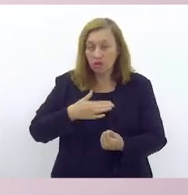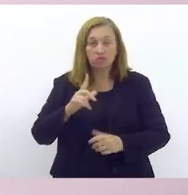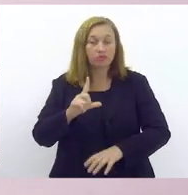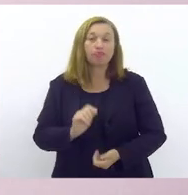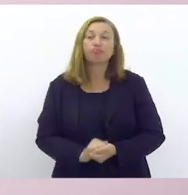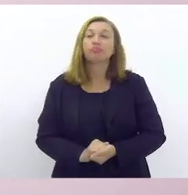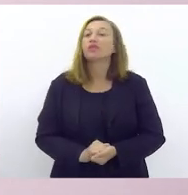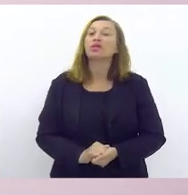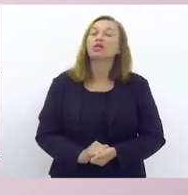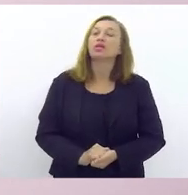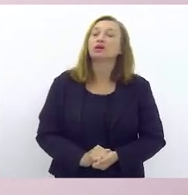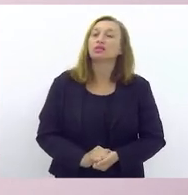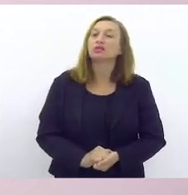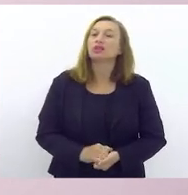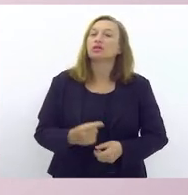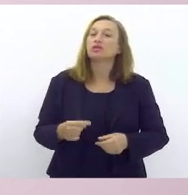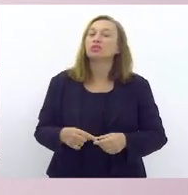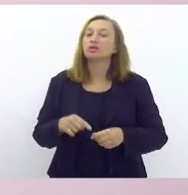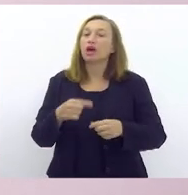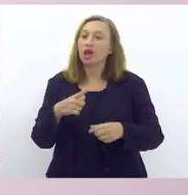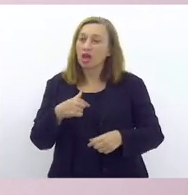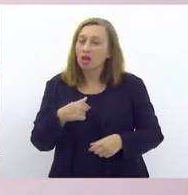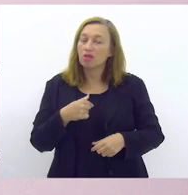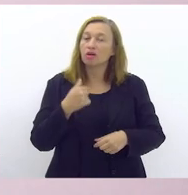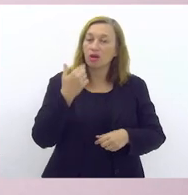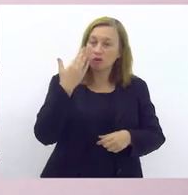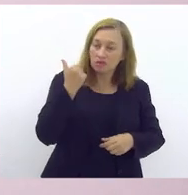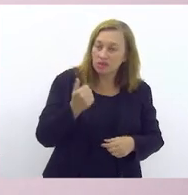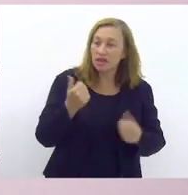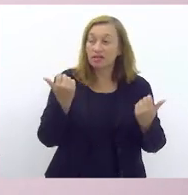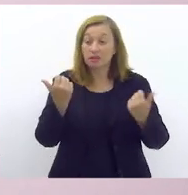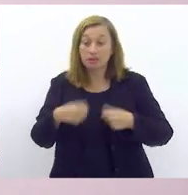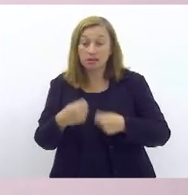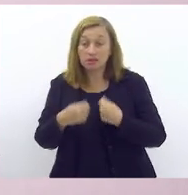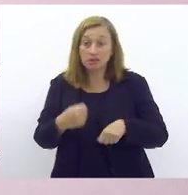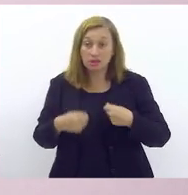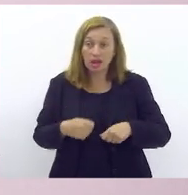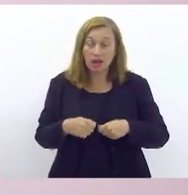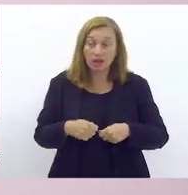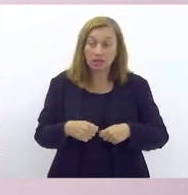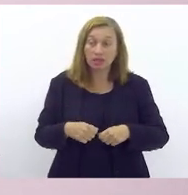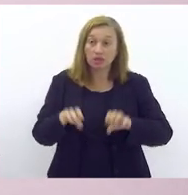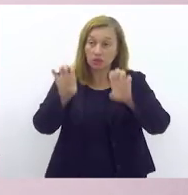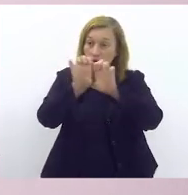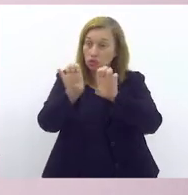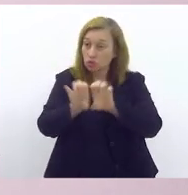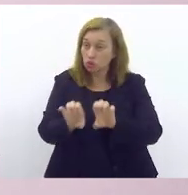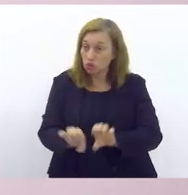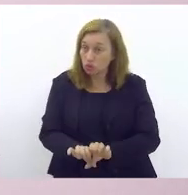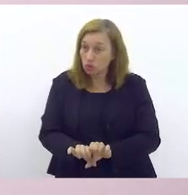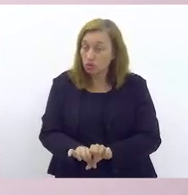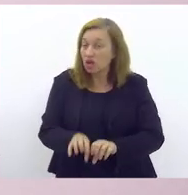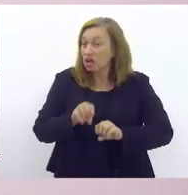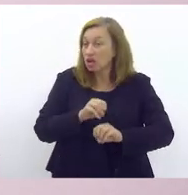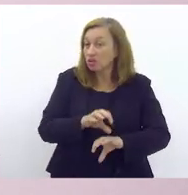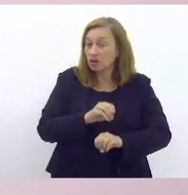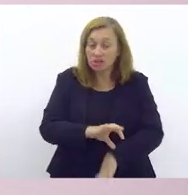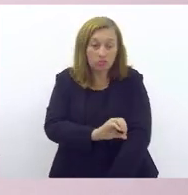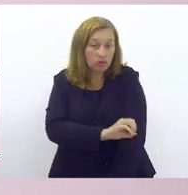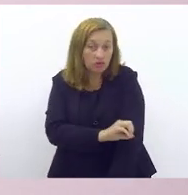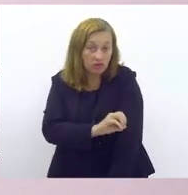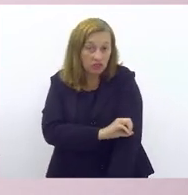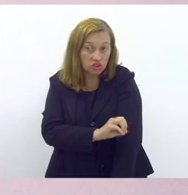gente, que eu estou na sala de aula, a gente sabe que a necessidade de uma estrutura, no caso da educação infantil,